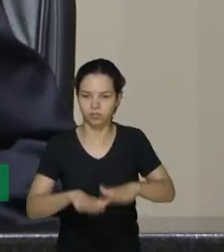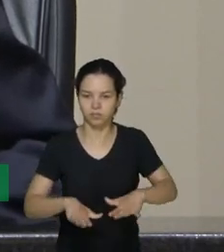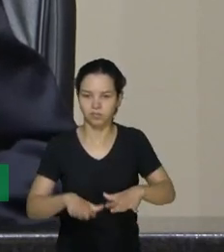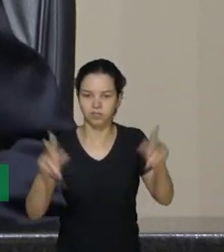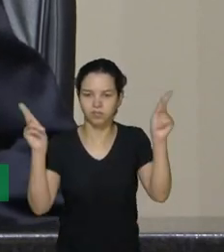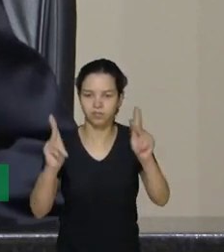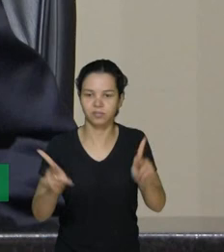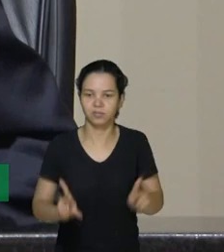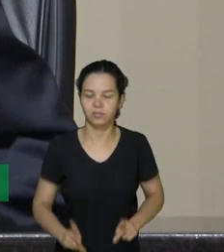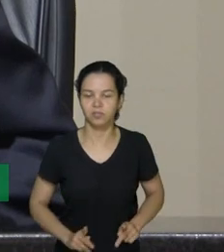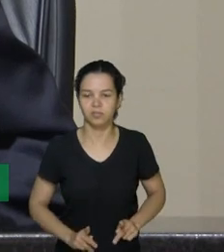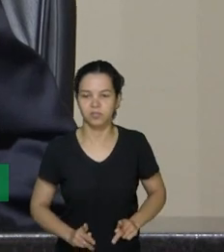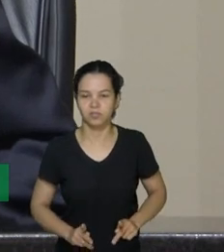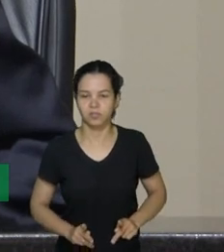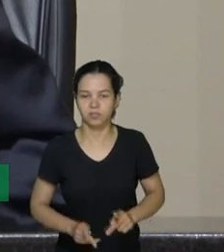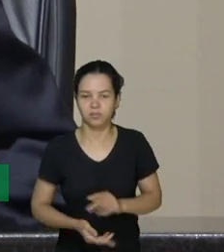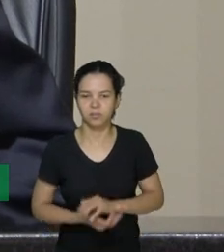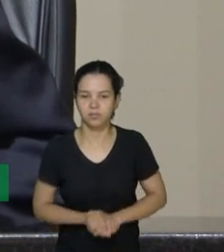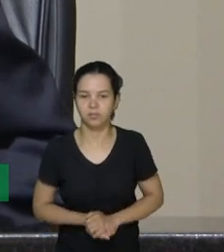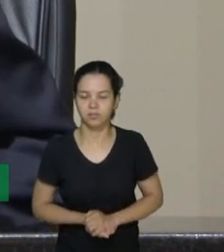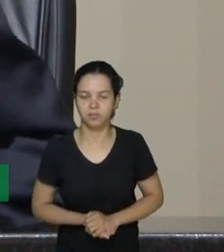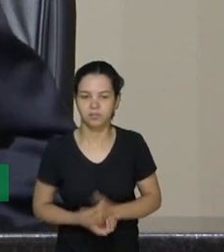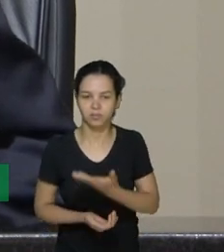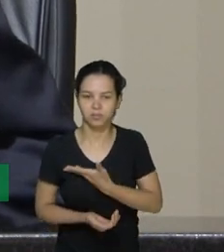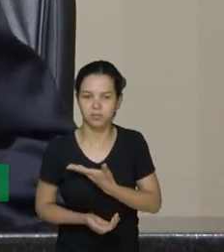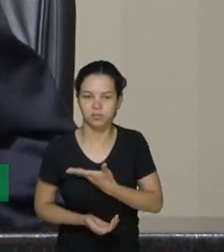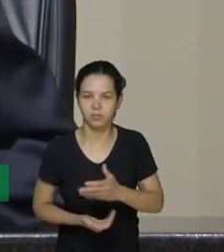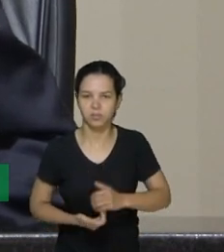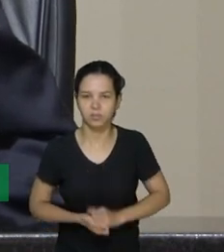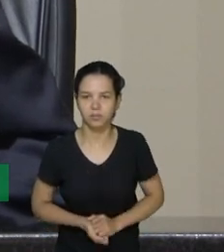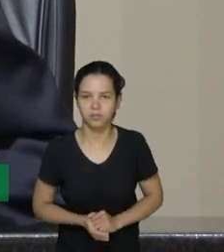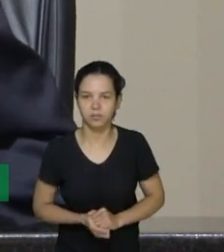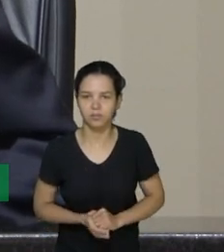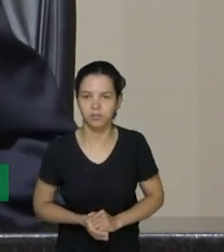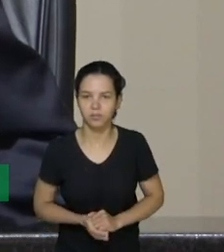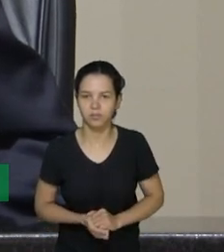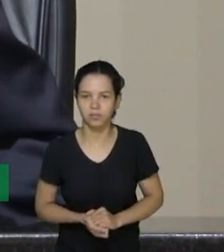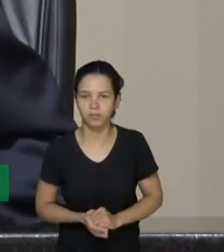um Natal santo, um Natal de amizade. E feliz